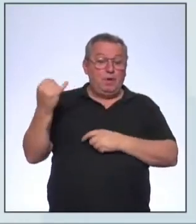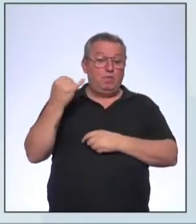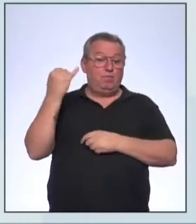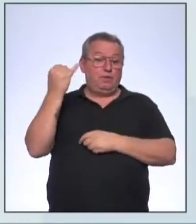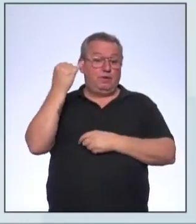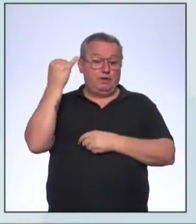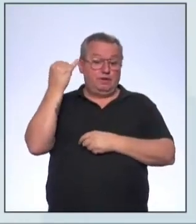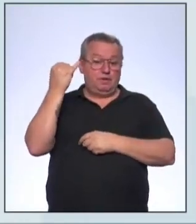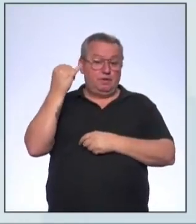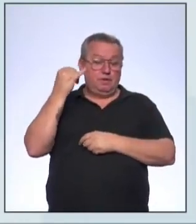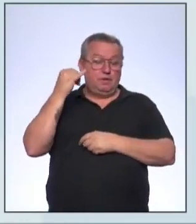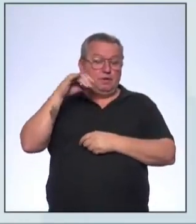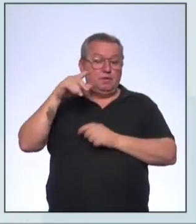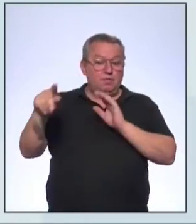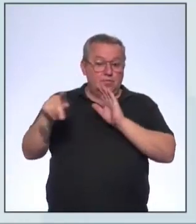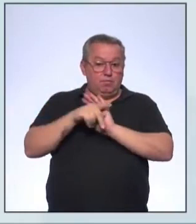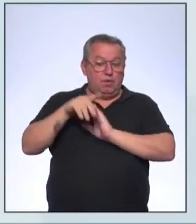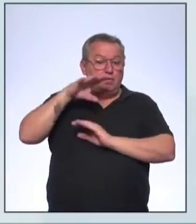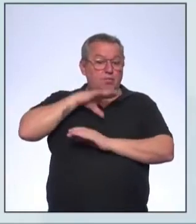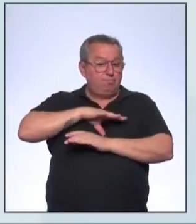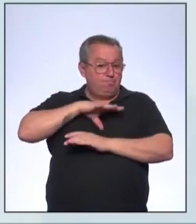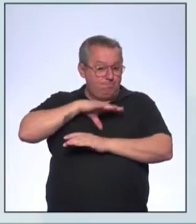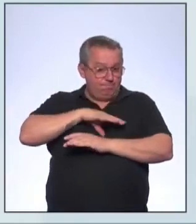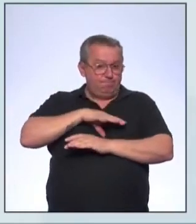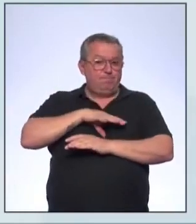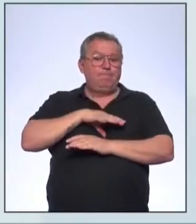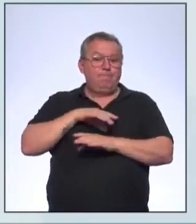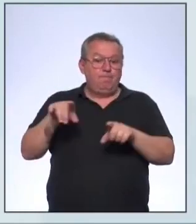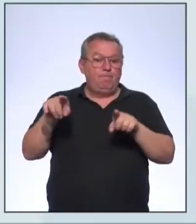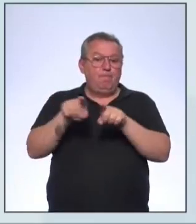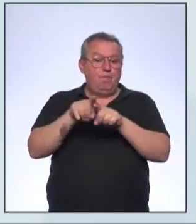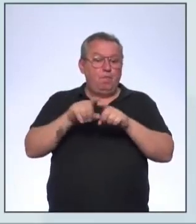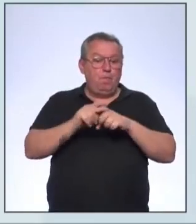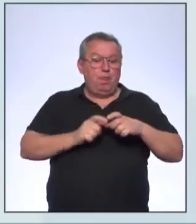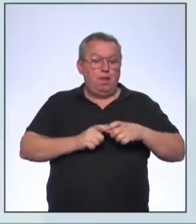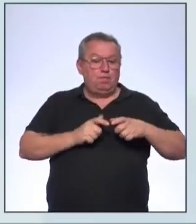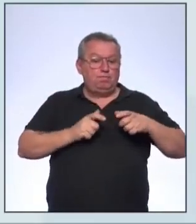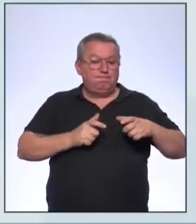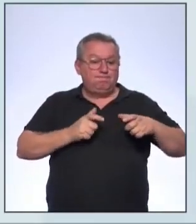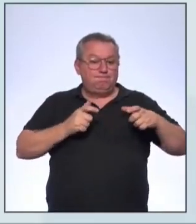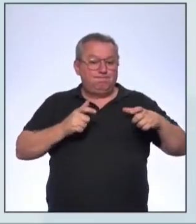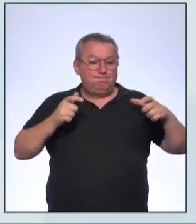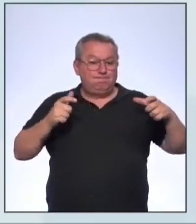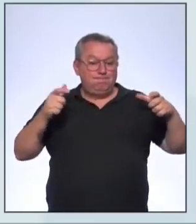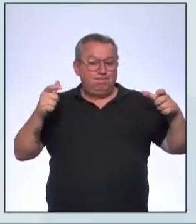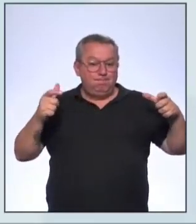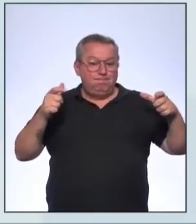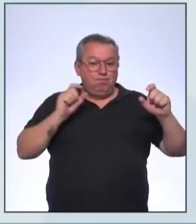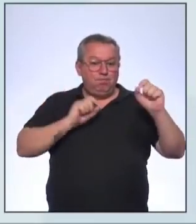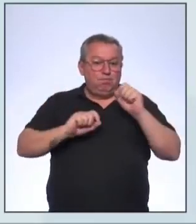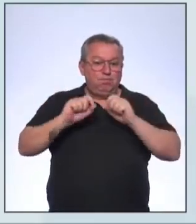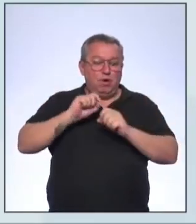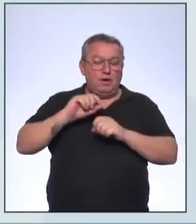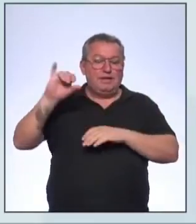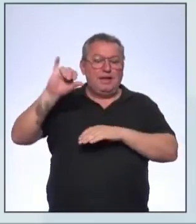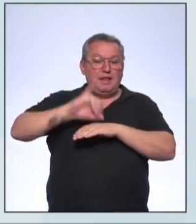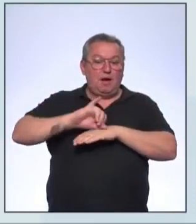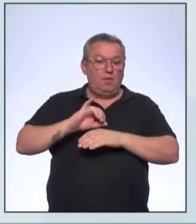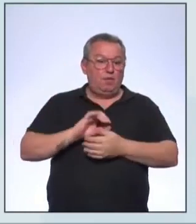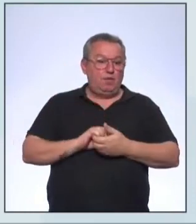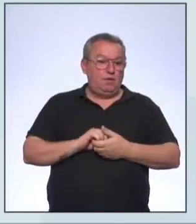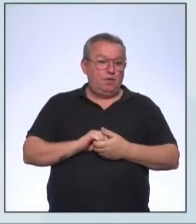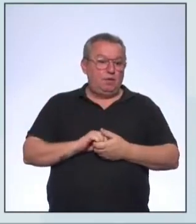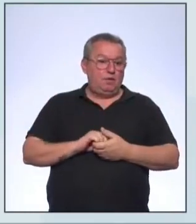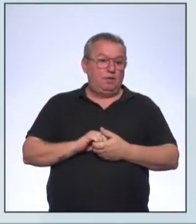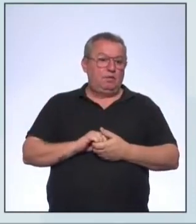importante para os portugueses, principalmente, né? E acabou expandindo também o nosso território aí para a região central. Tá?